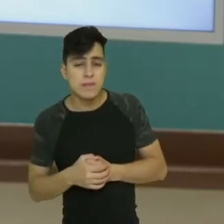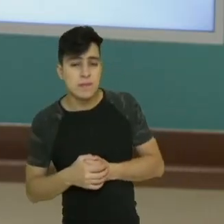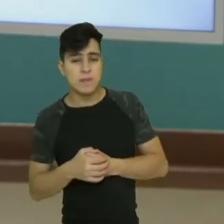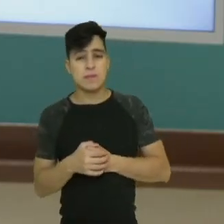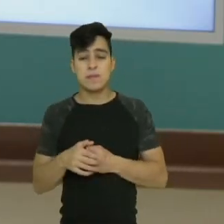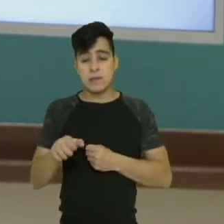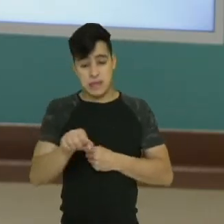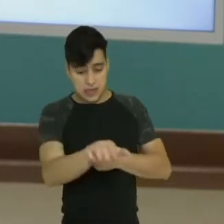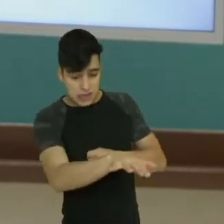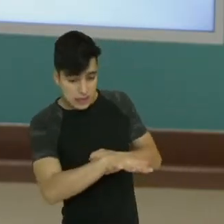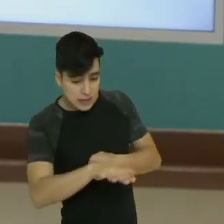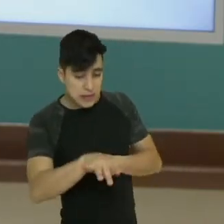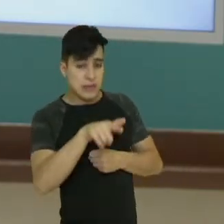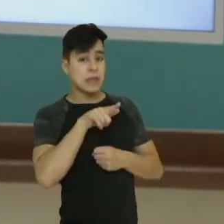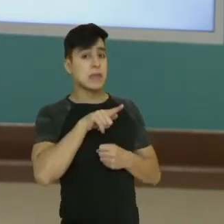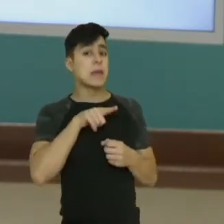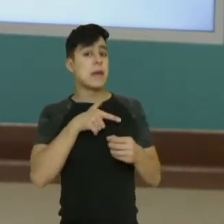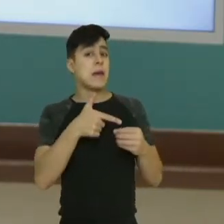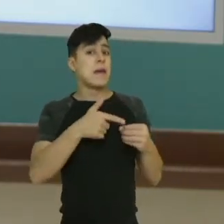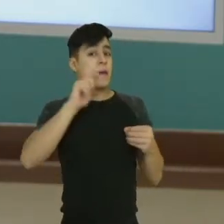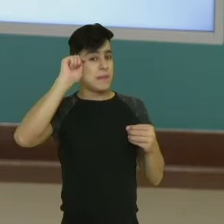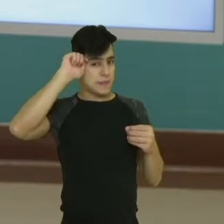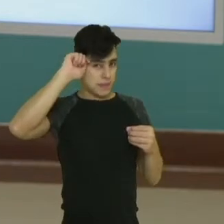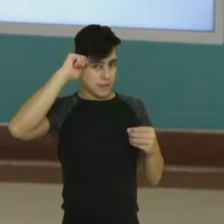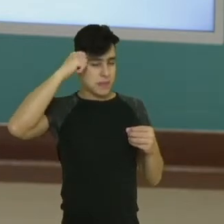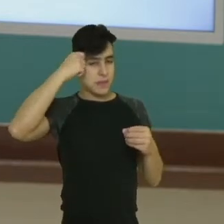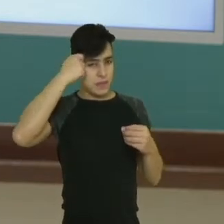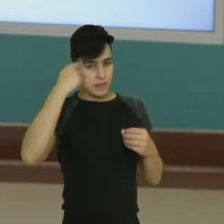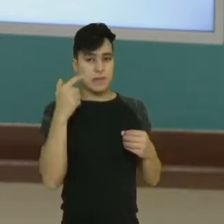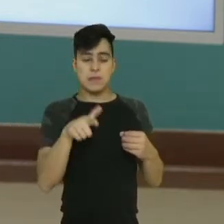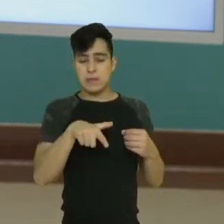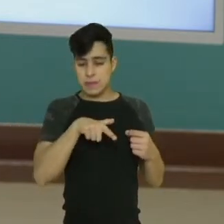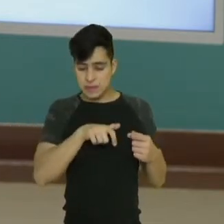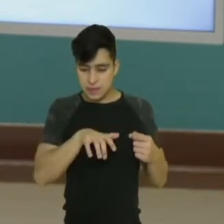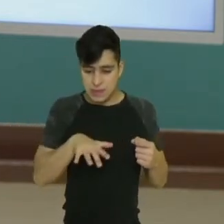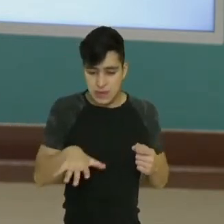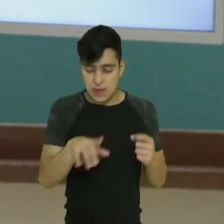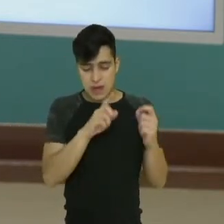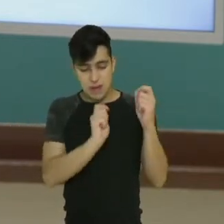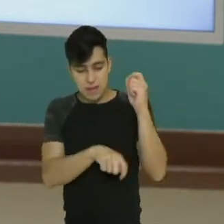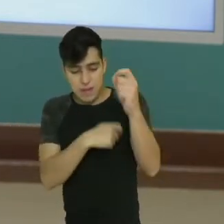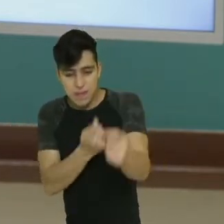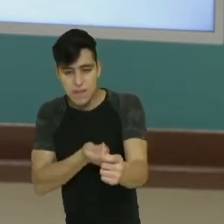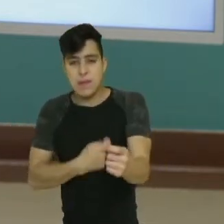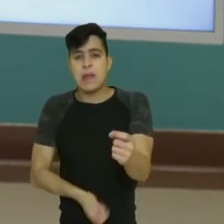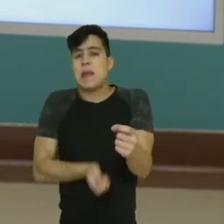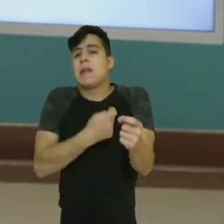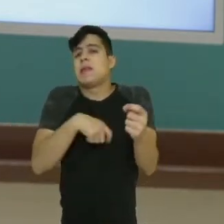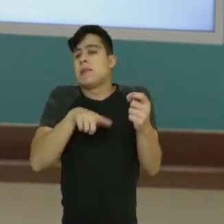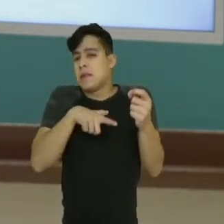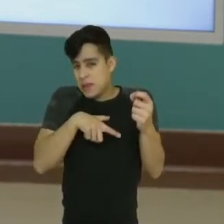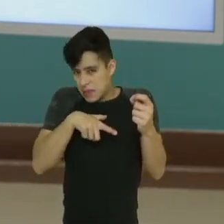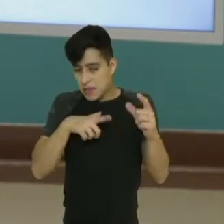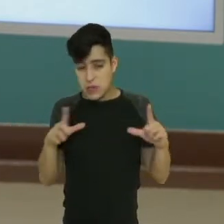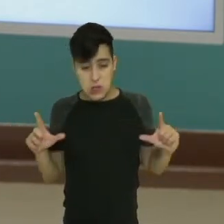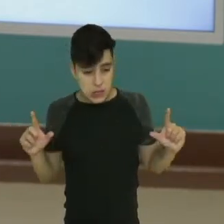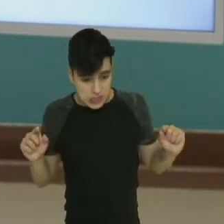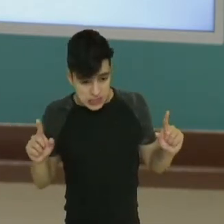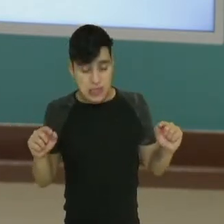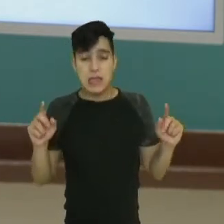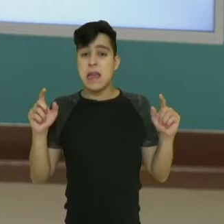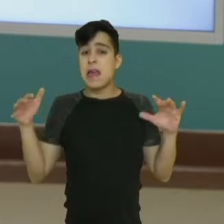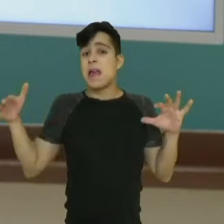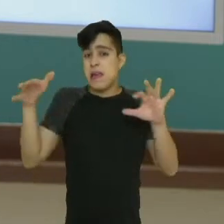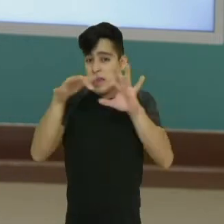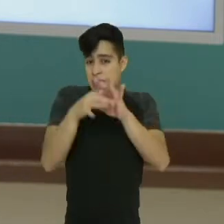uma região aí de petróleo, então tem a região de pesca na região, né? E tudo isso aí tem a ver com economia,